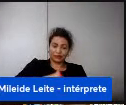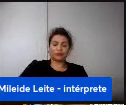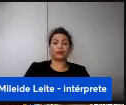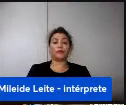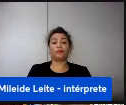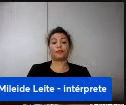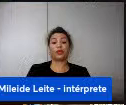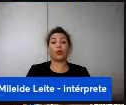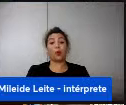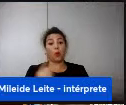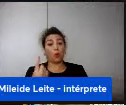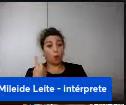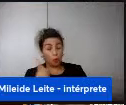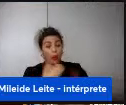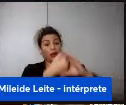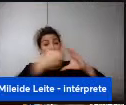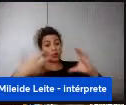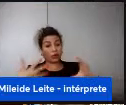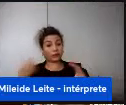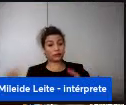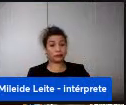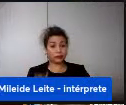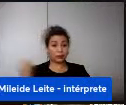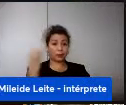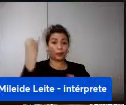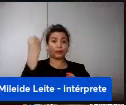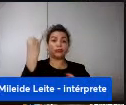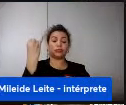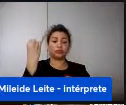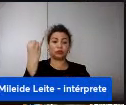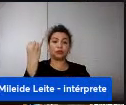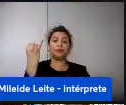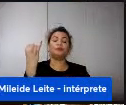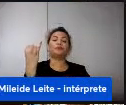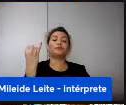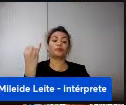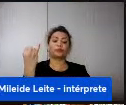Uma característica importante, né,